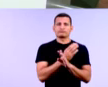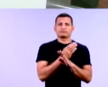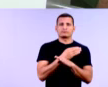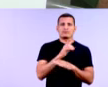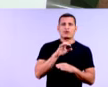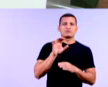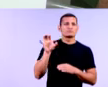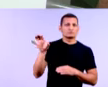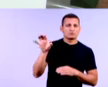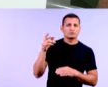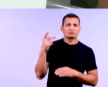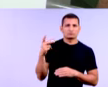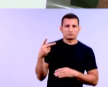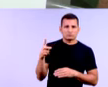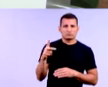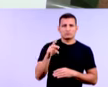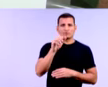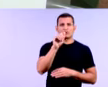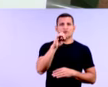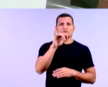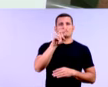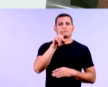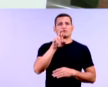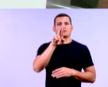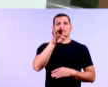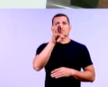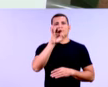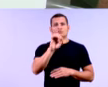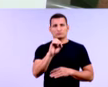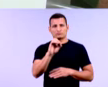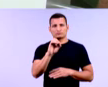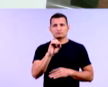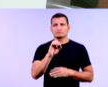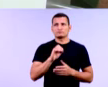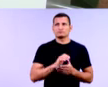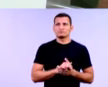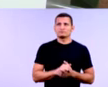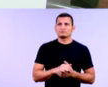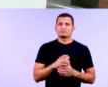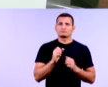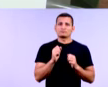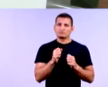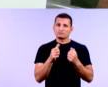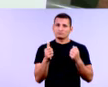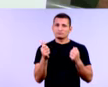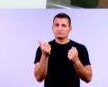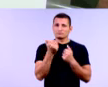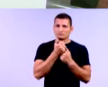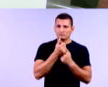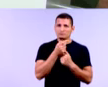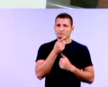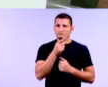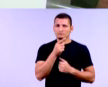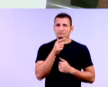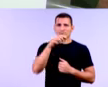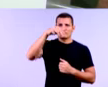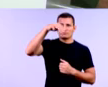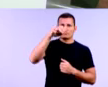advérbio de modo. Então, não. A gente pode, inclusive, substituir esse meio por um pouco, né,